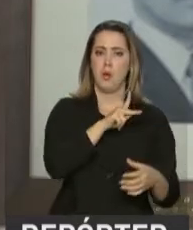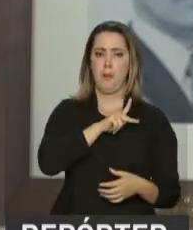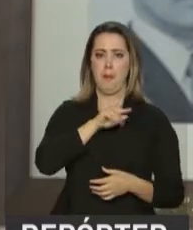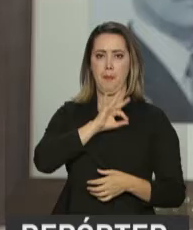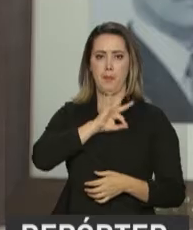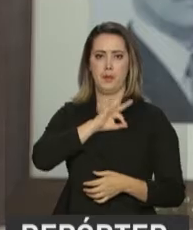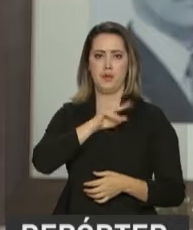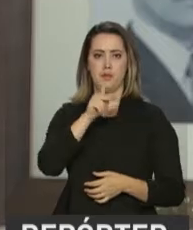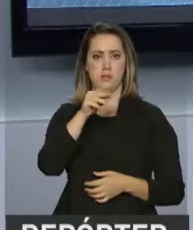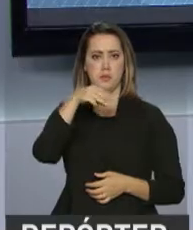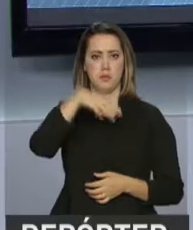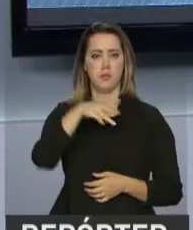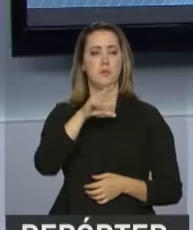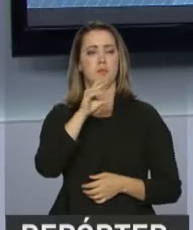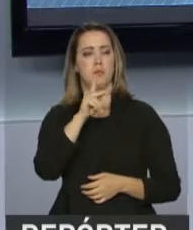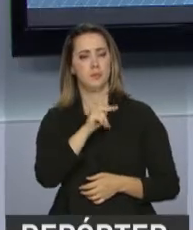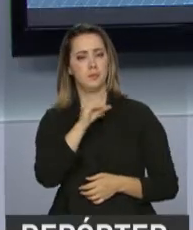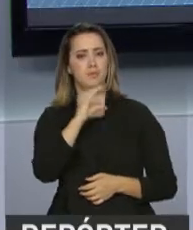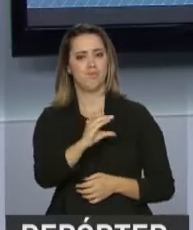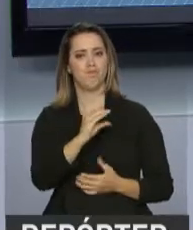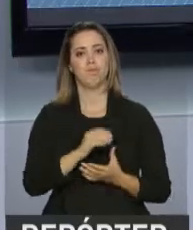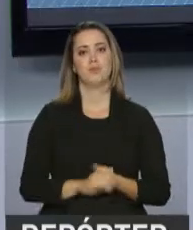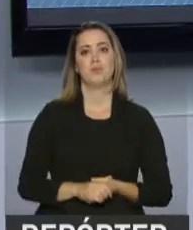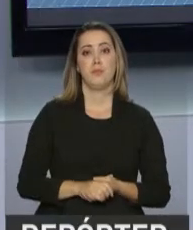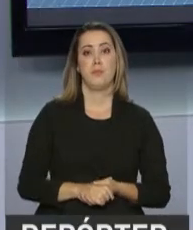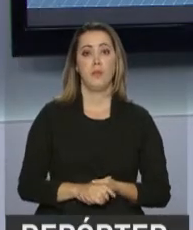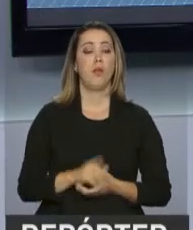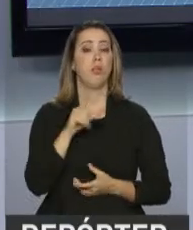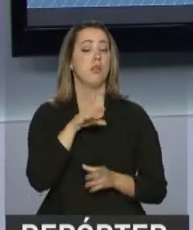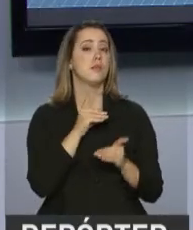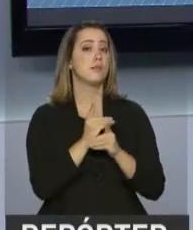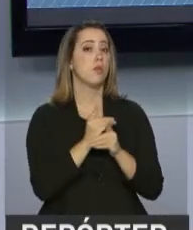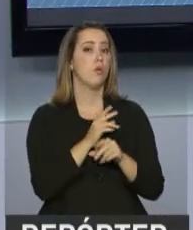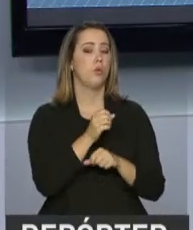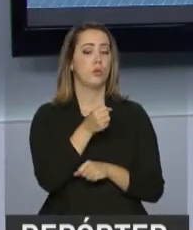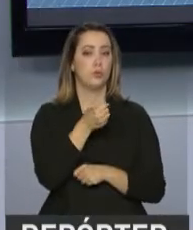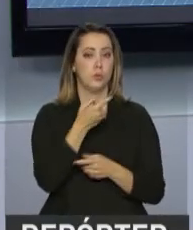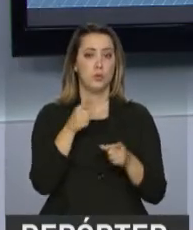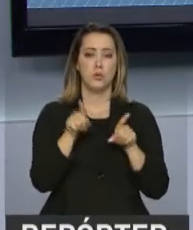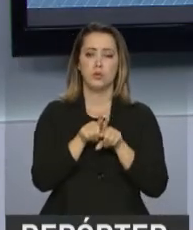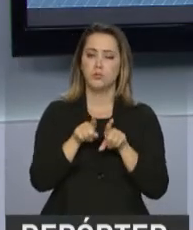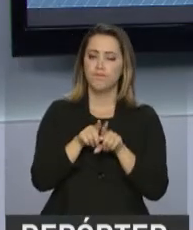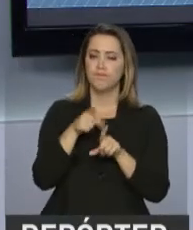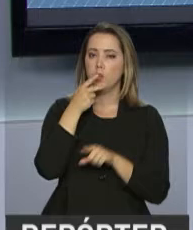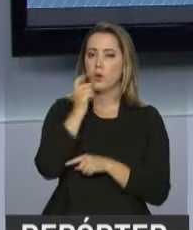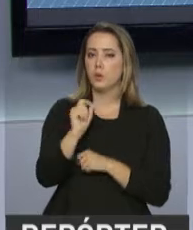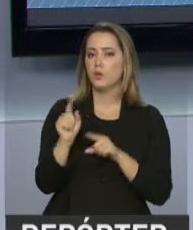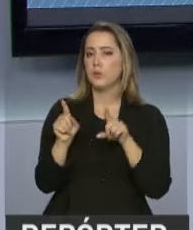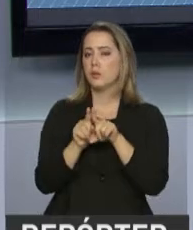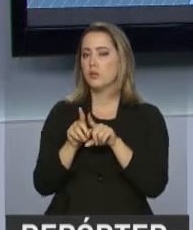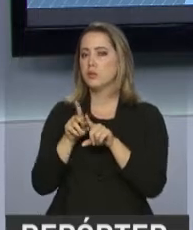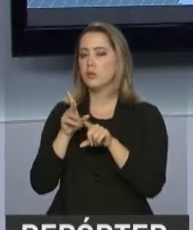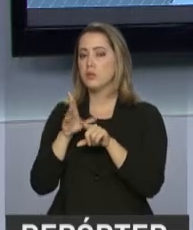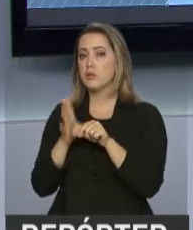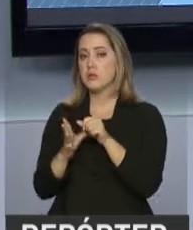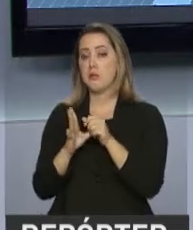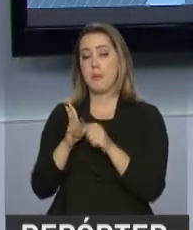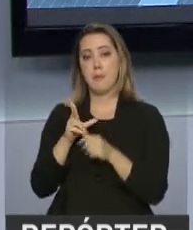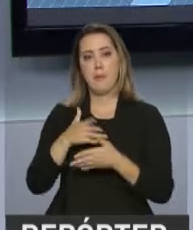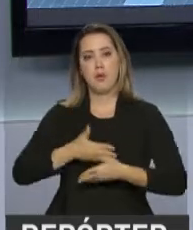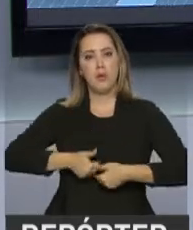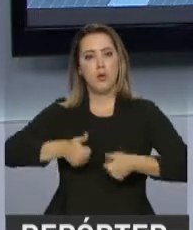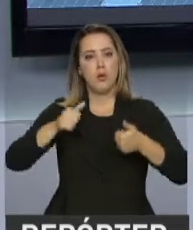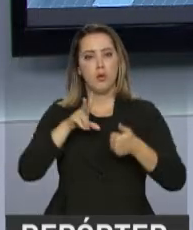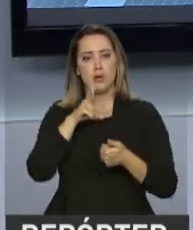Polícia Civil do Rio de Janeiro. Ainda nesse encontro com jornalistas, o ministro Torquato Jardim garantiu reforço na segurança